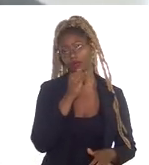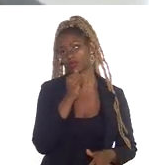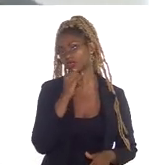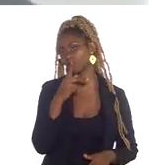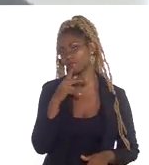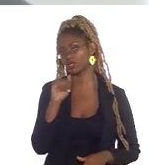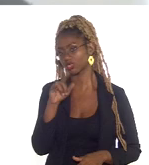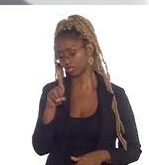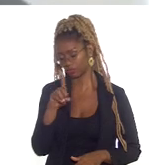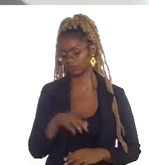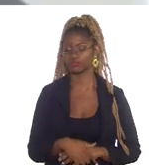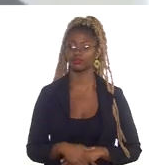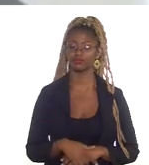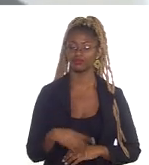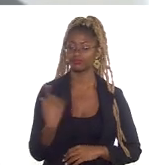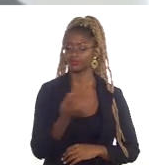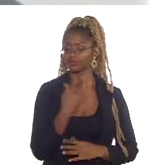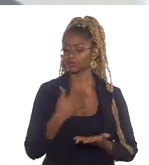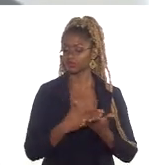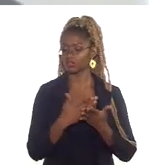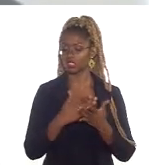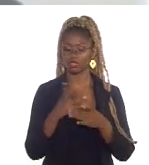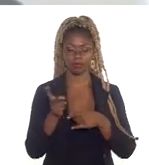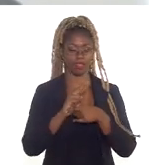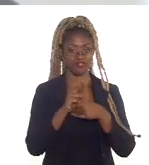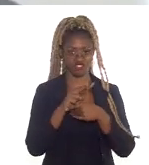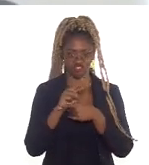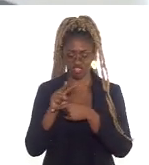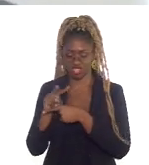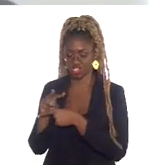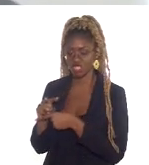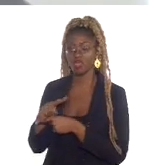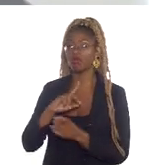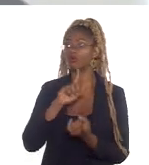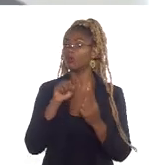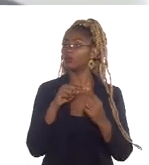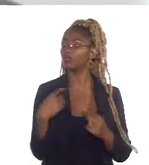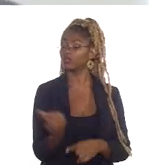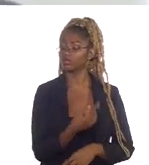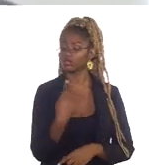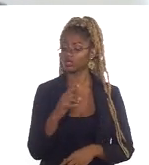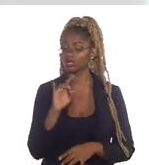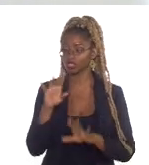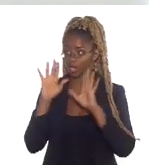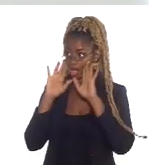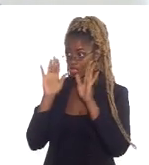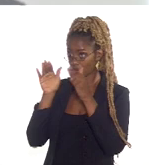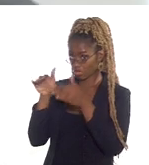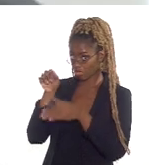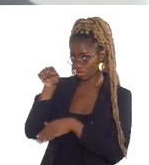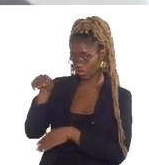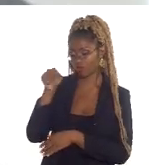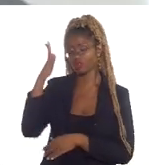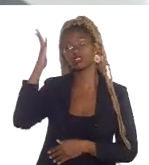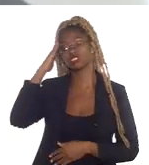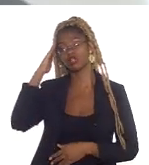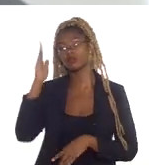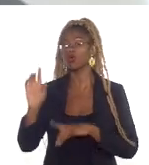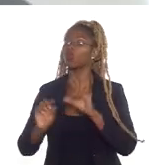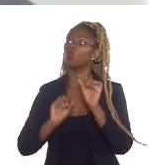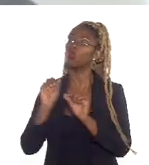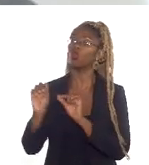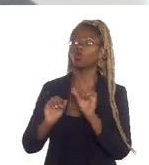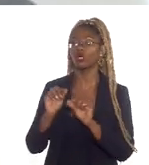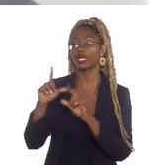P&D. Nós, quando começamos a fiscalização, nosso objetivo era exclusivamente saber o que tinha